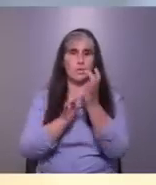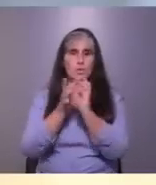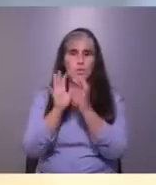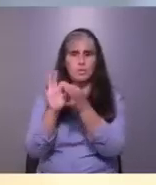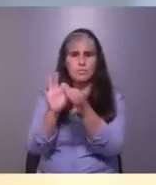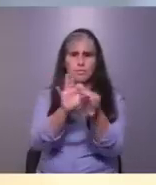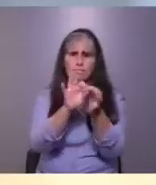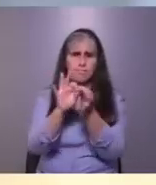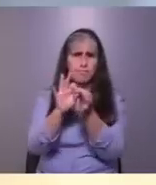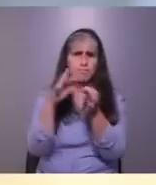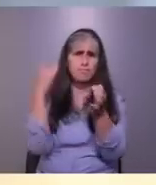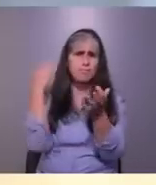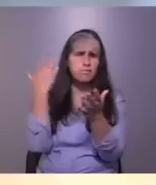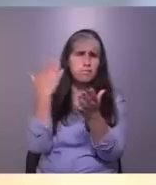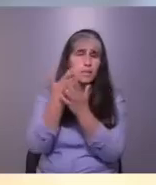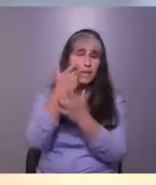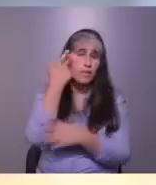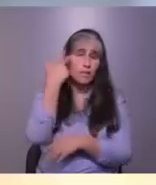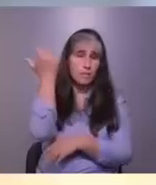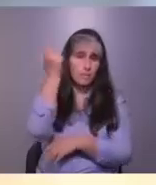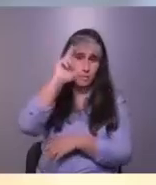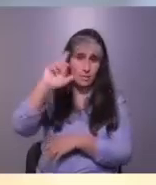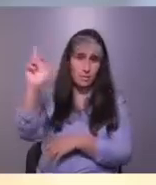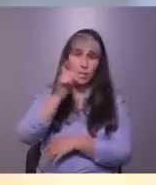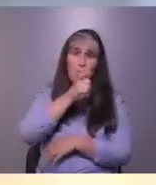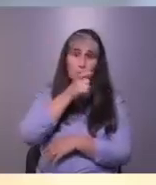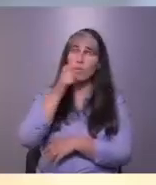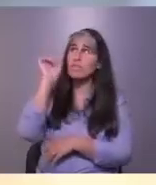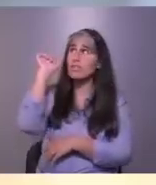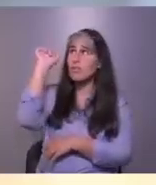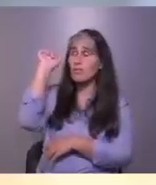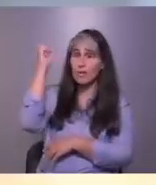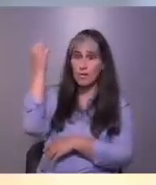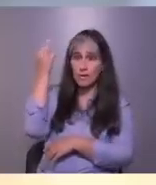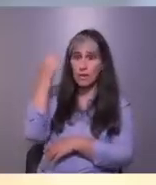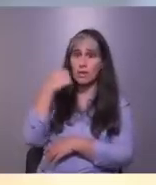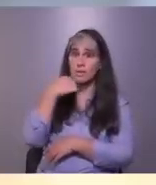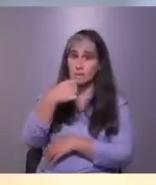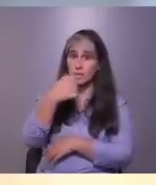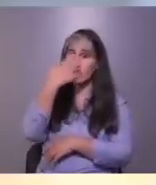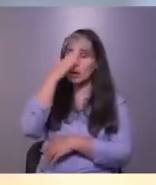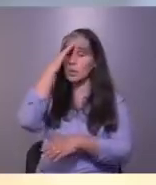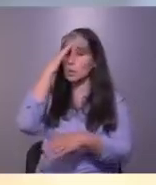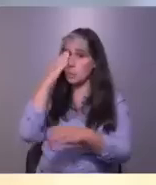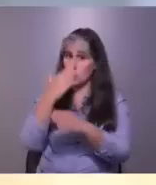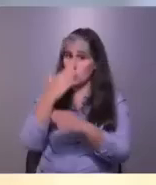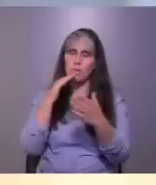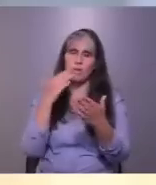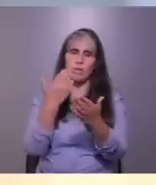eterna, segundo a sua promessa. Eu o ressuscitarei no último dia.